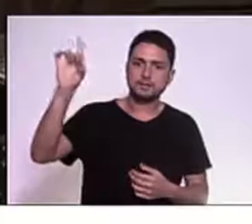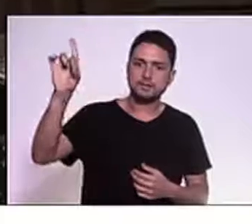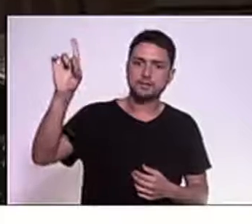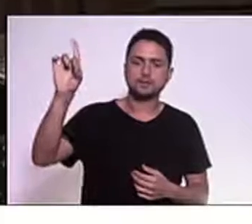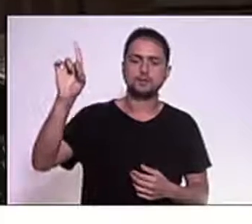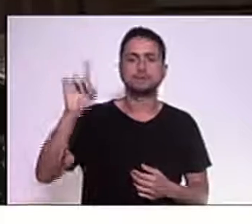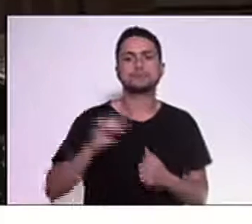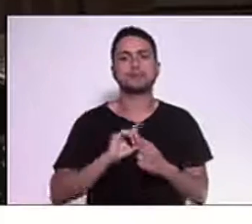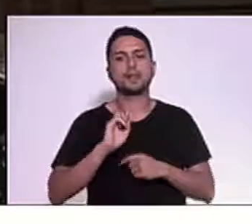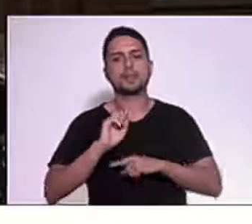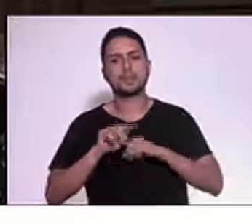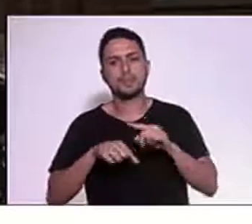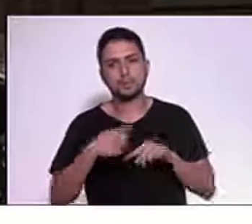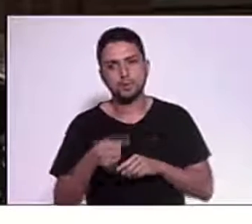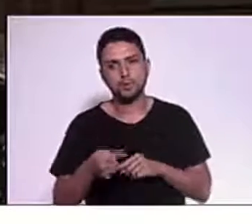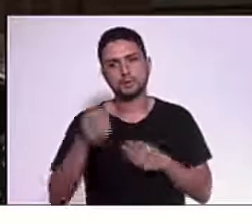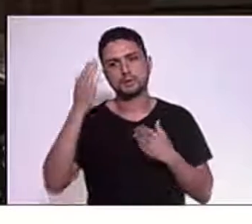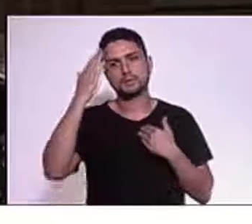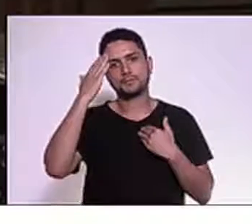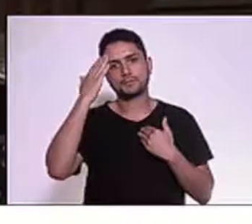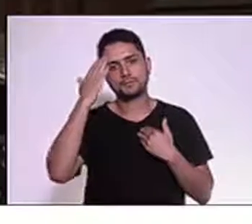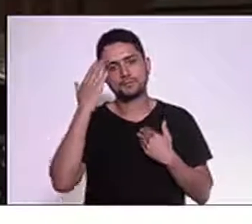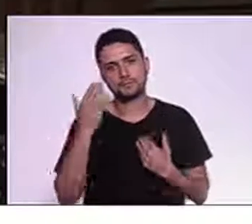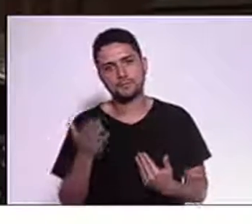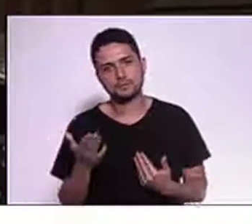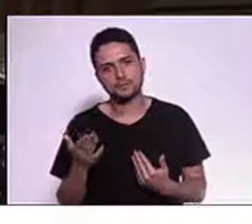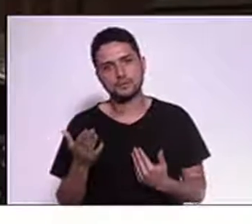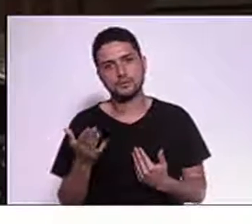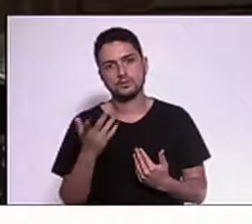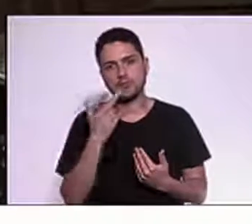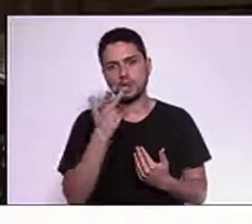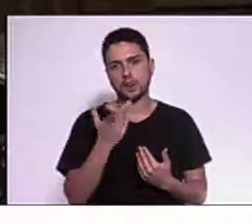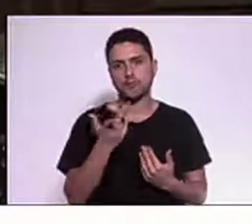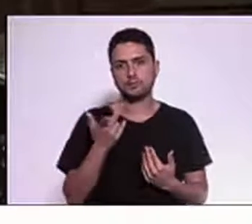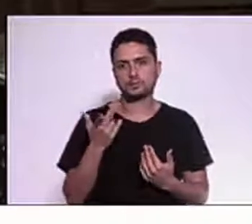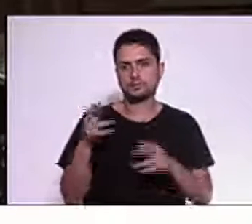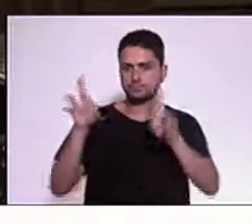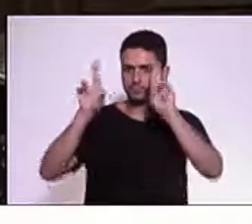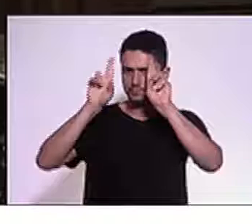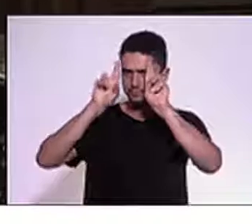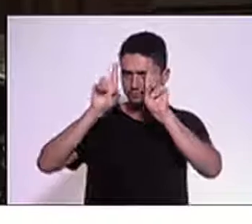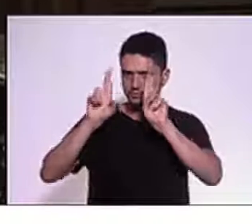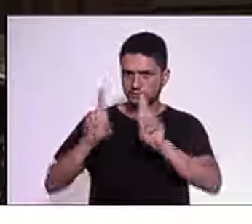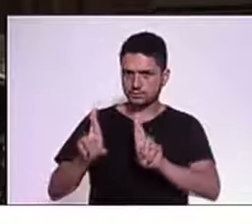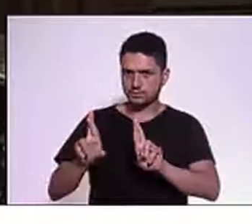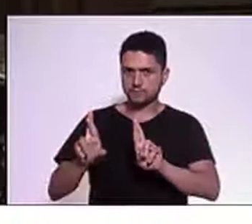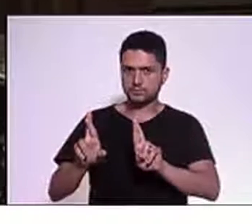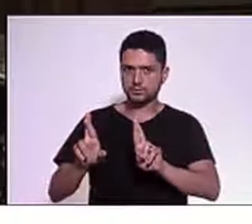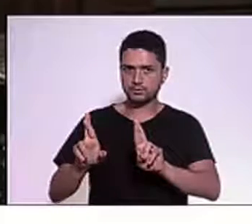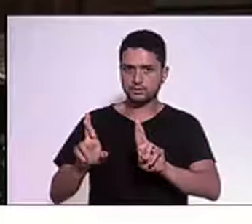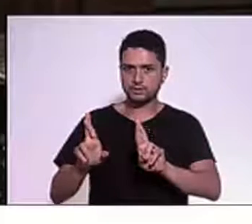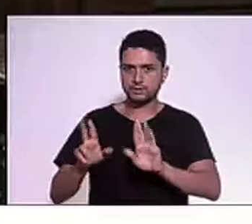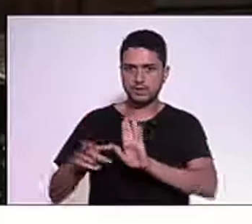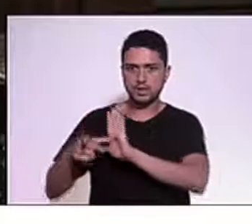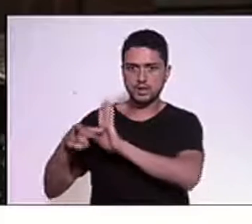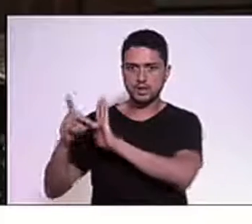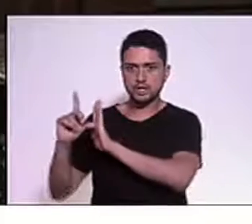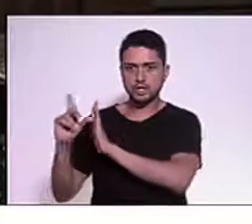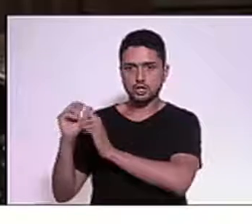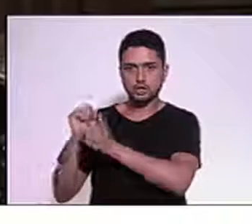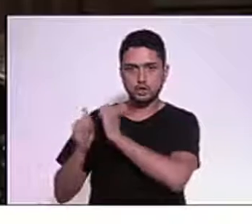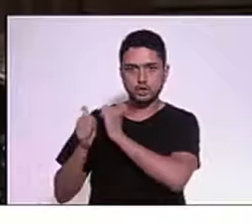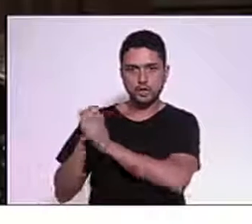No segundo momento, eles faziam uma referência àqueles que chegaram antes deles,